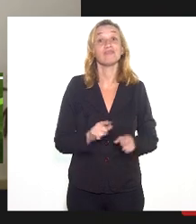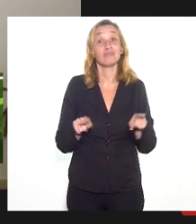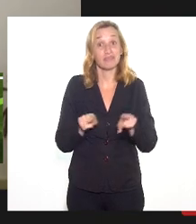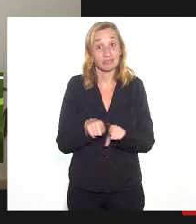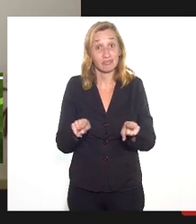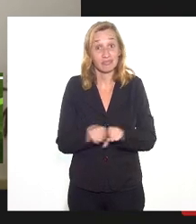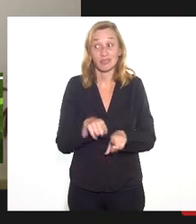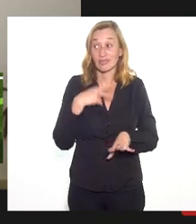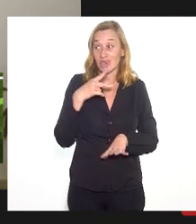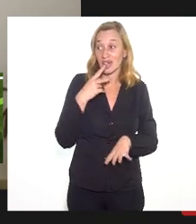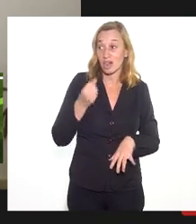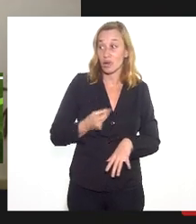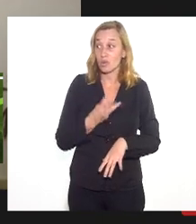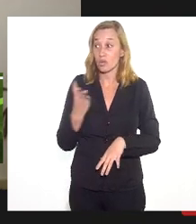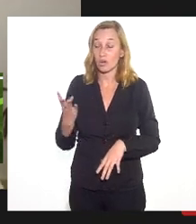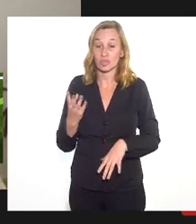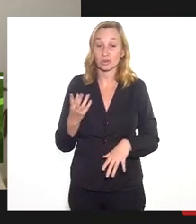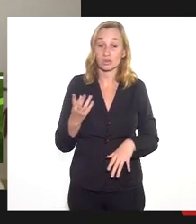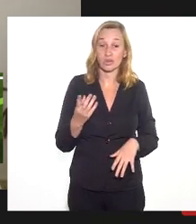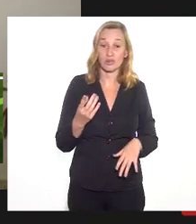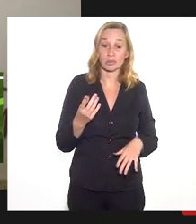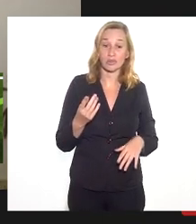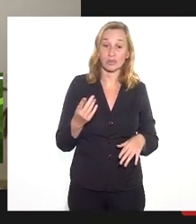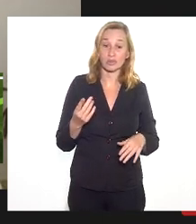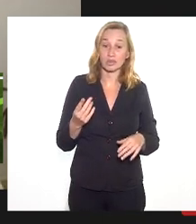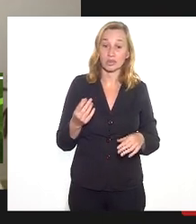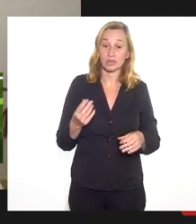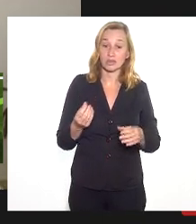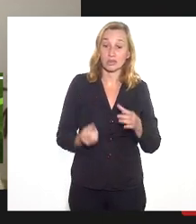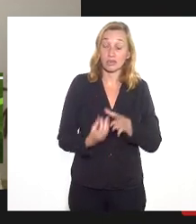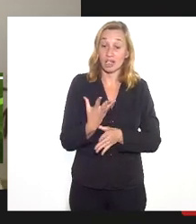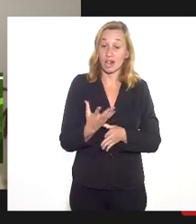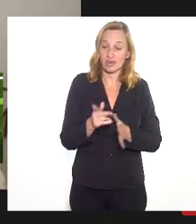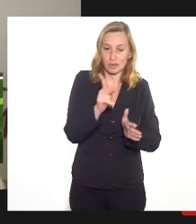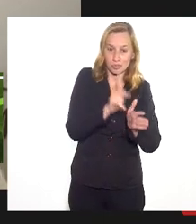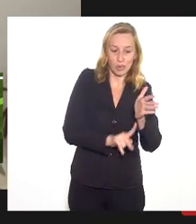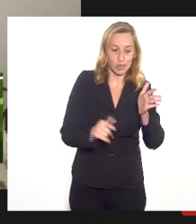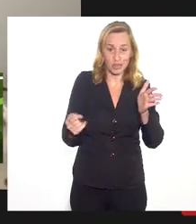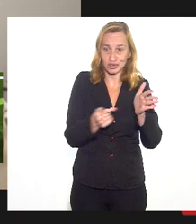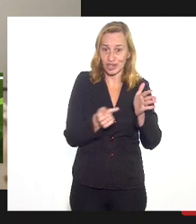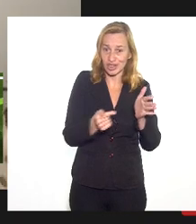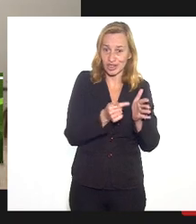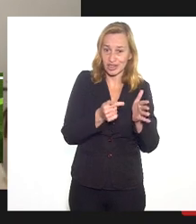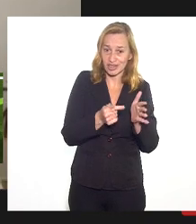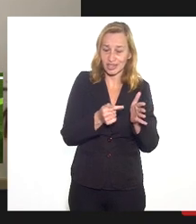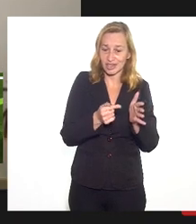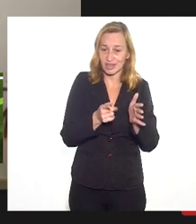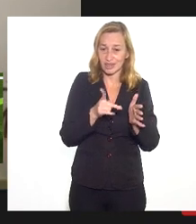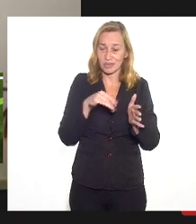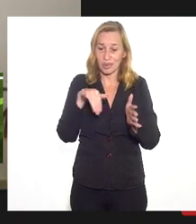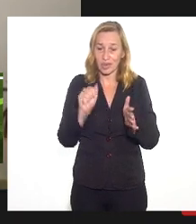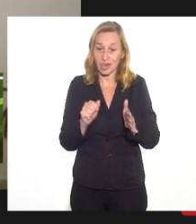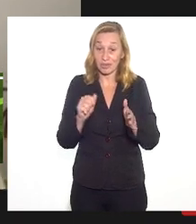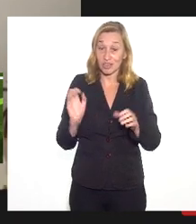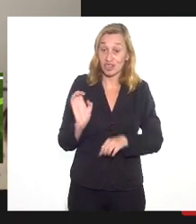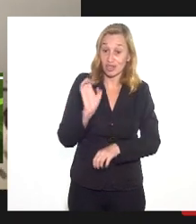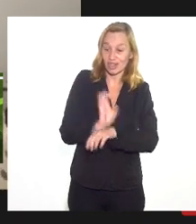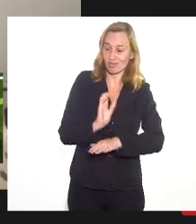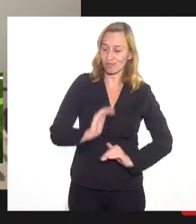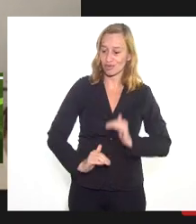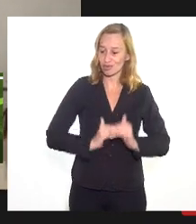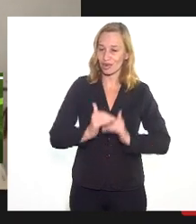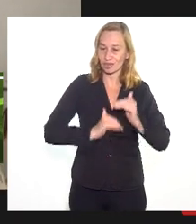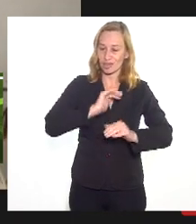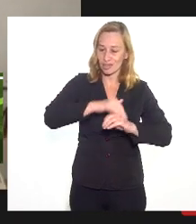também dizer o quanto que a gente vai construir esse projeto que traz aí um programa estadual de